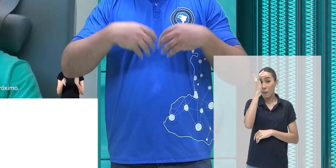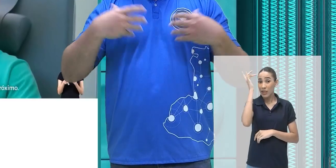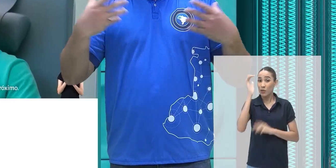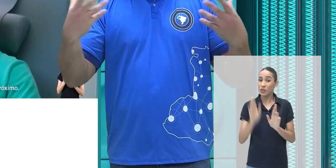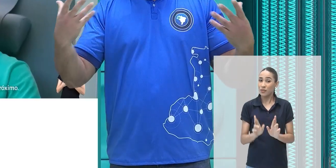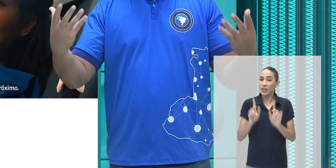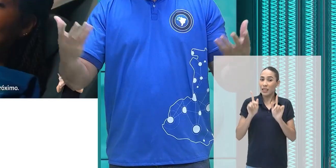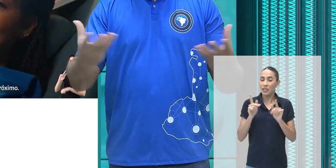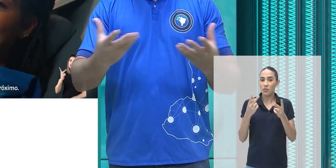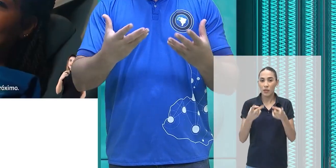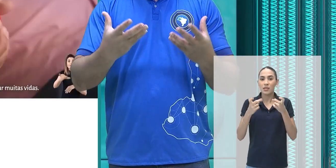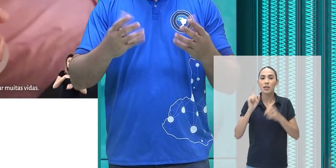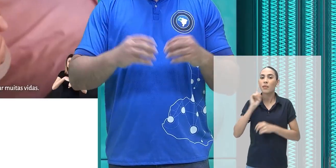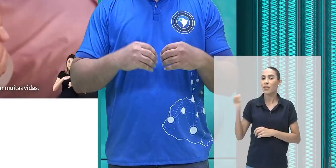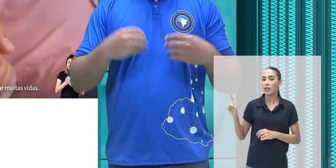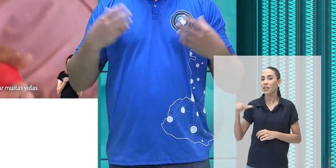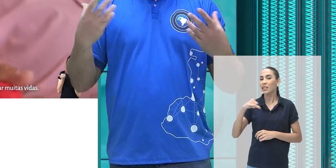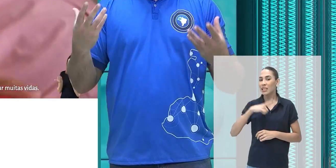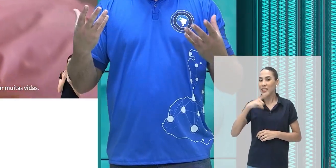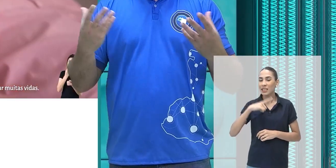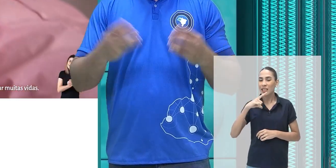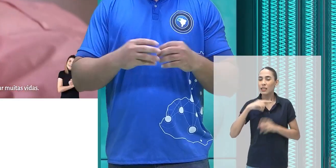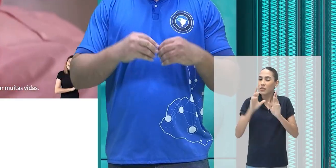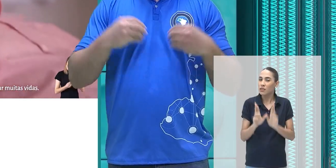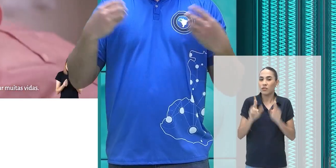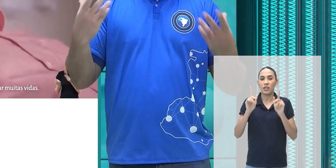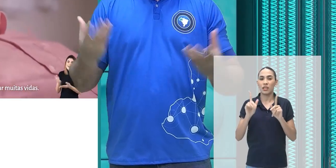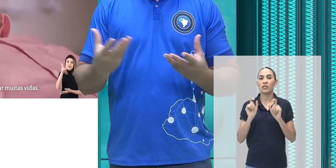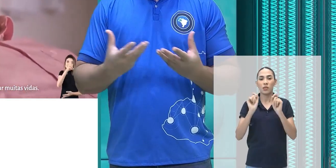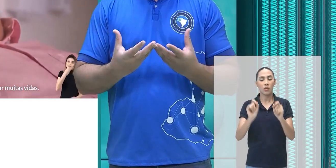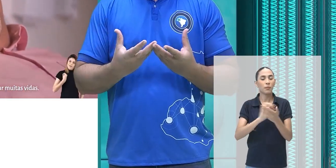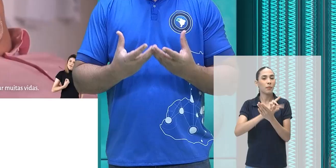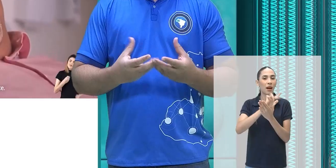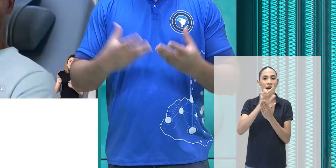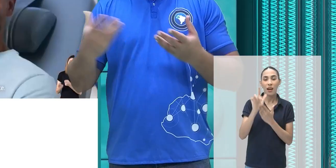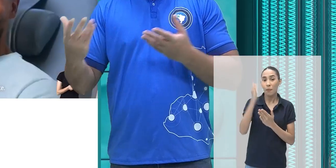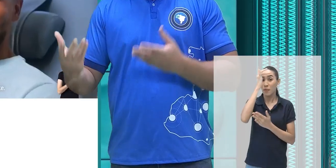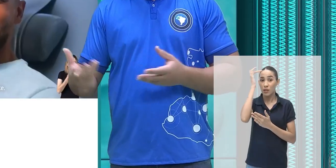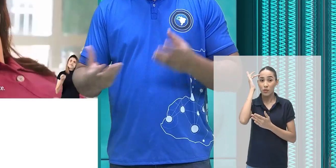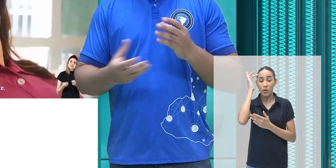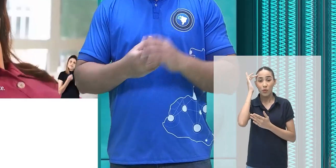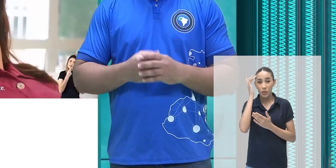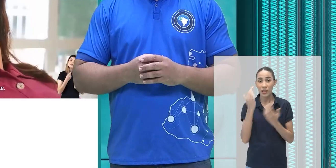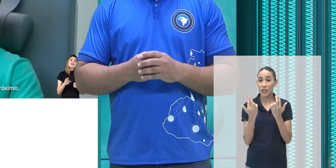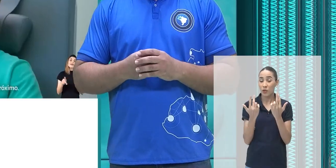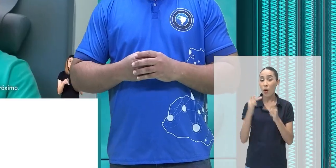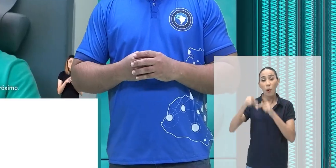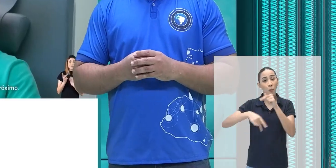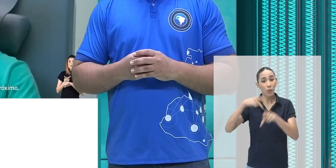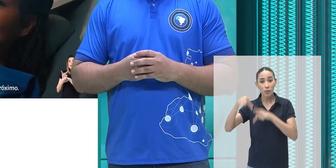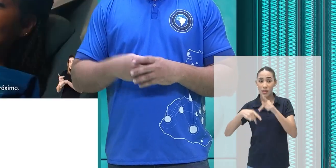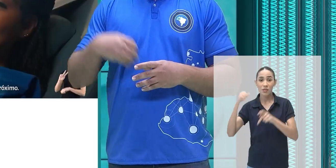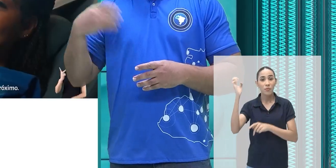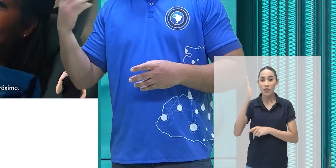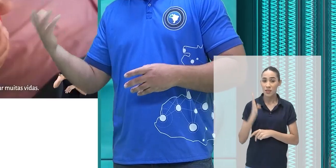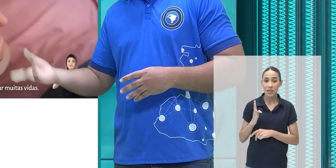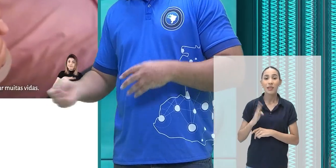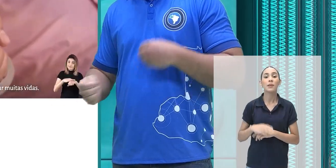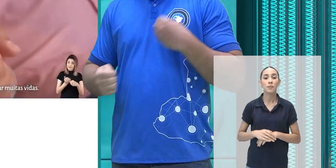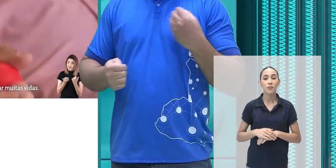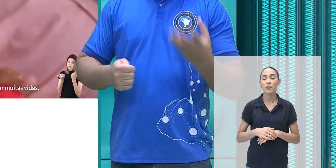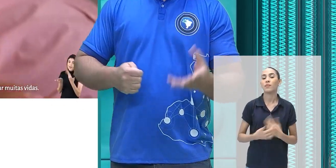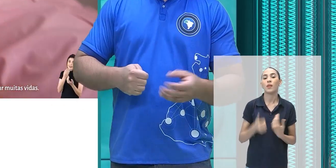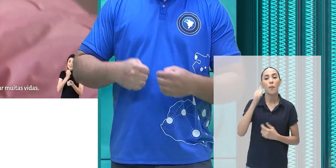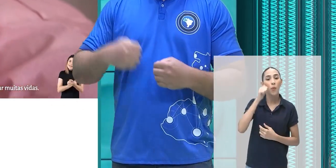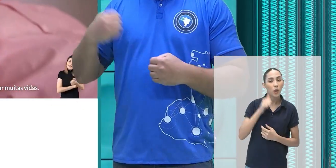que aqui nós temos uma variedade, assim, de uma diversidade de pessoas, assim como a população brasileira.